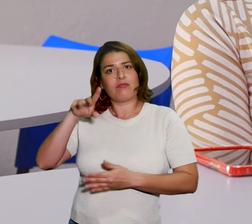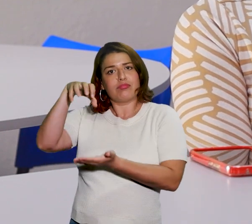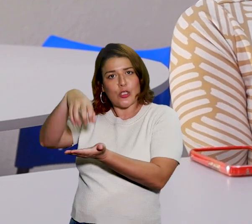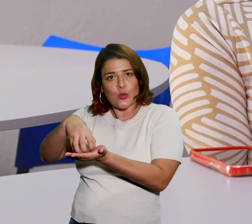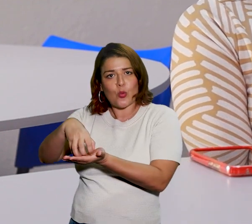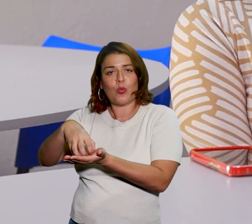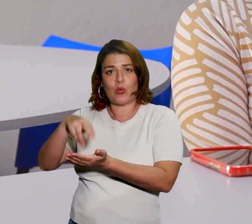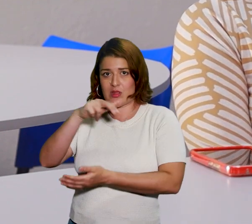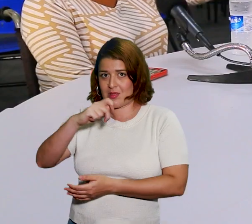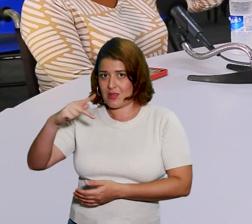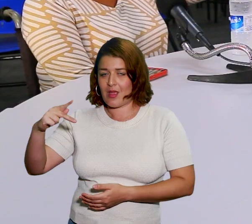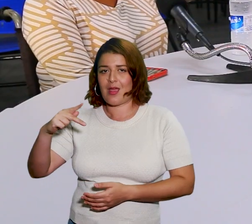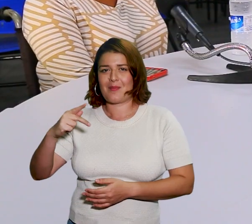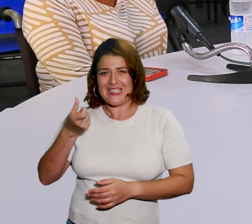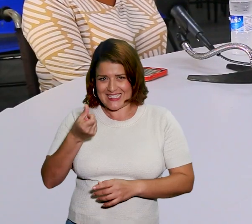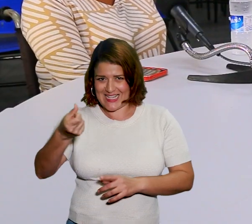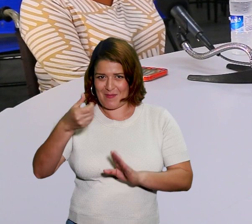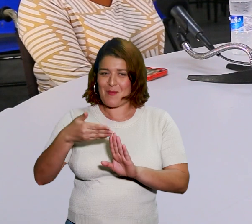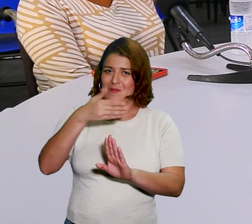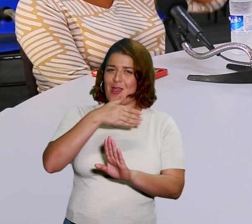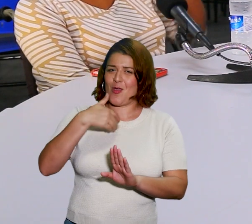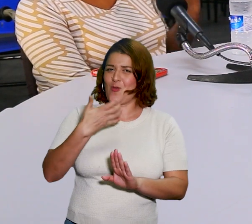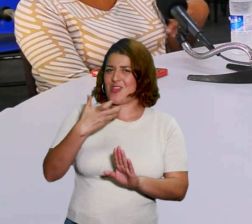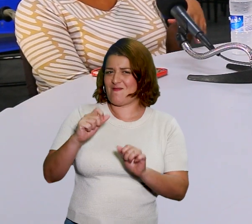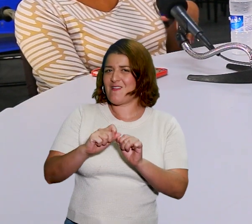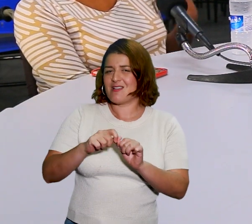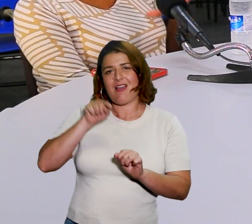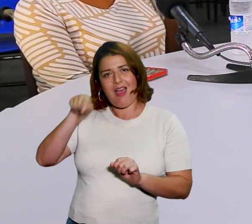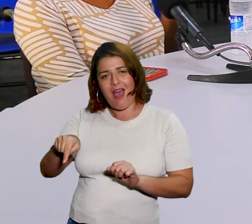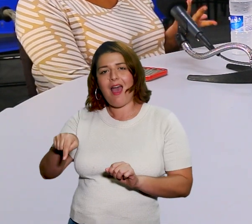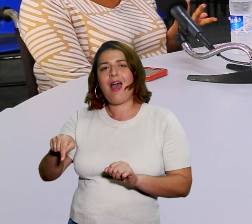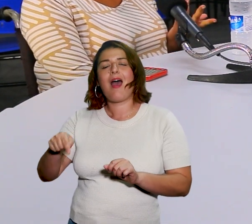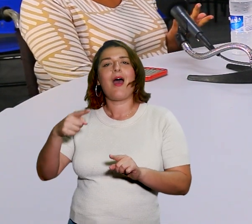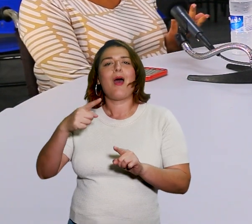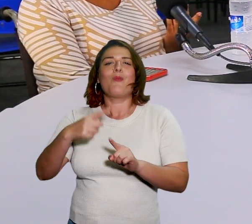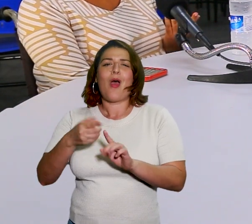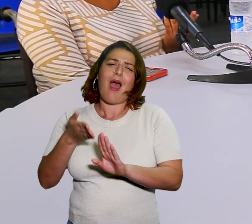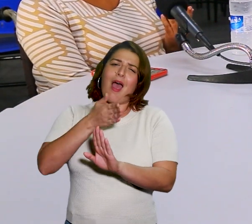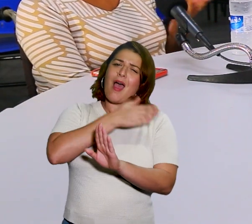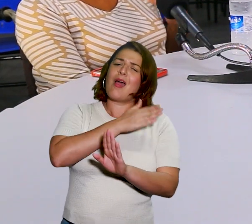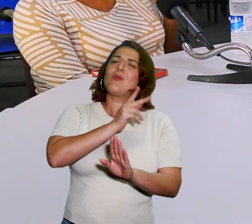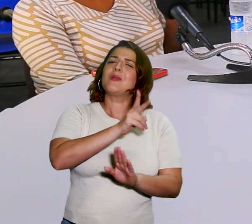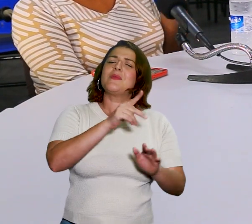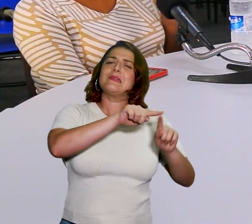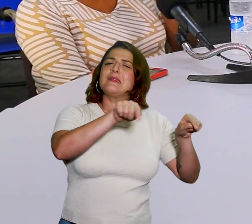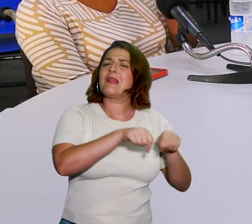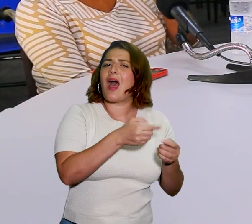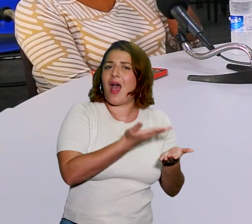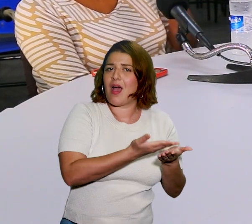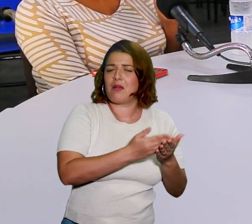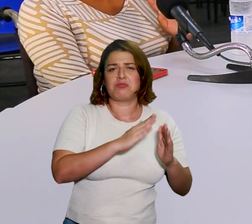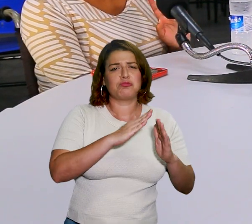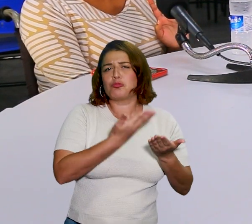realmente, esse último semestre eu decidi fazer, nos outros eu quis fazer em sala de aula, porque eu já tinha o costume. Uhum. Já que nas minhas